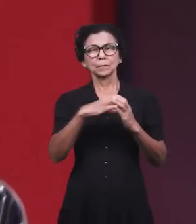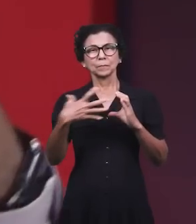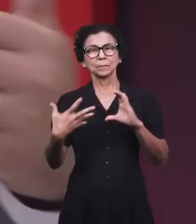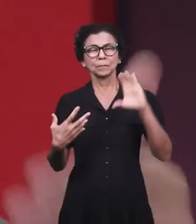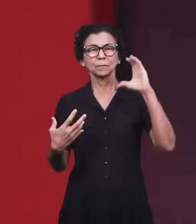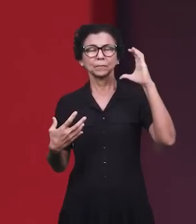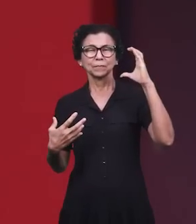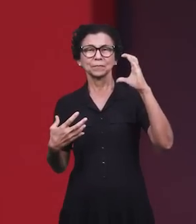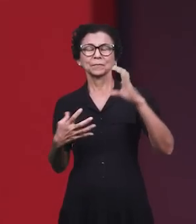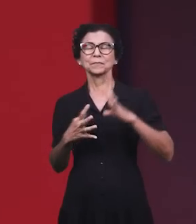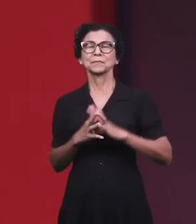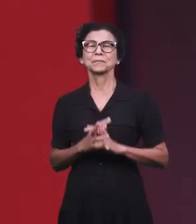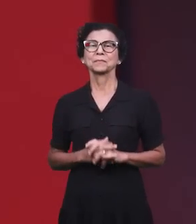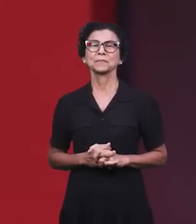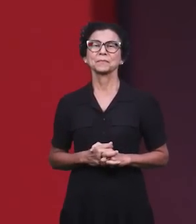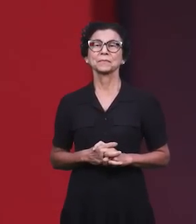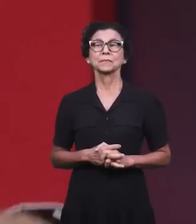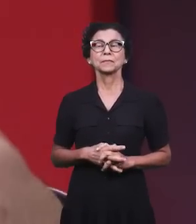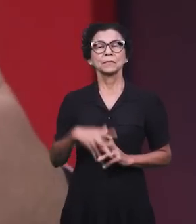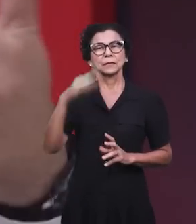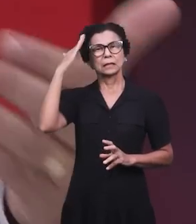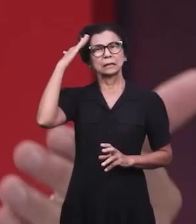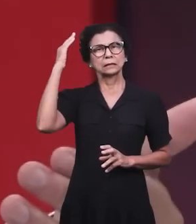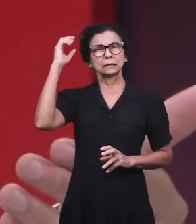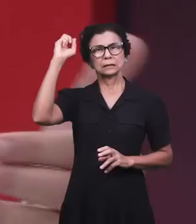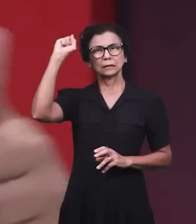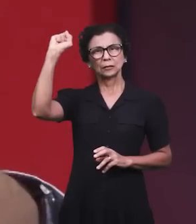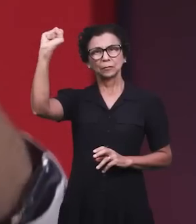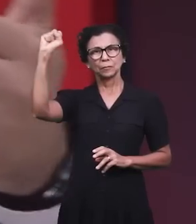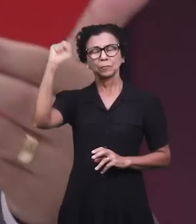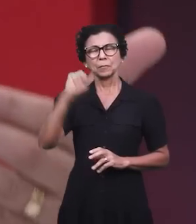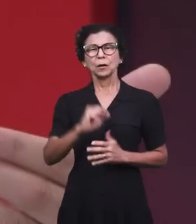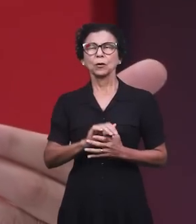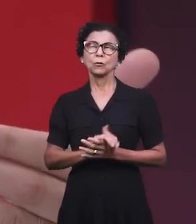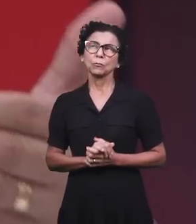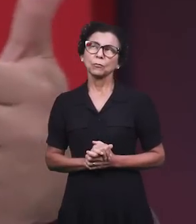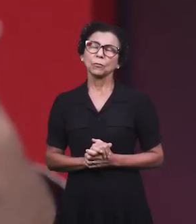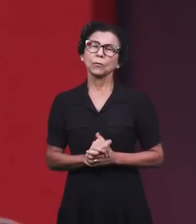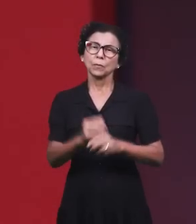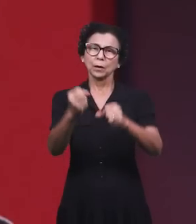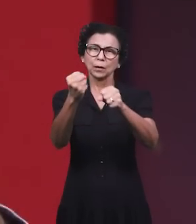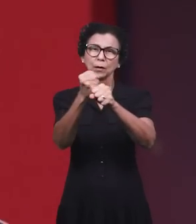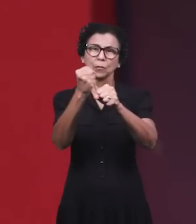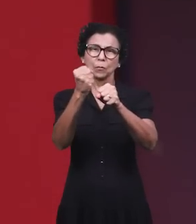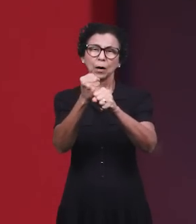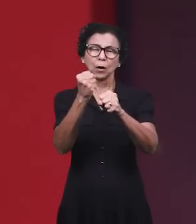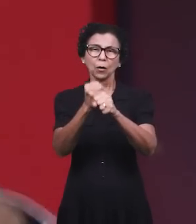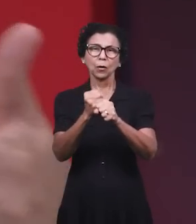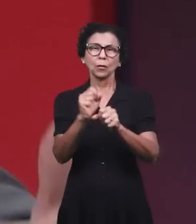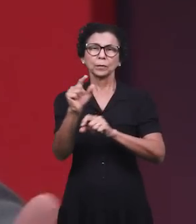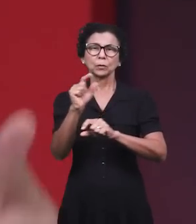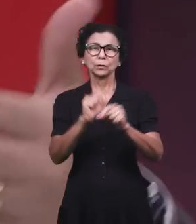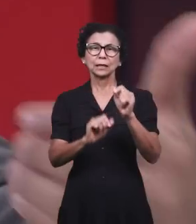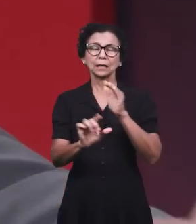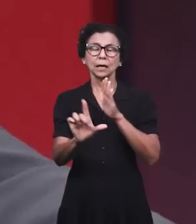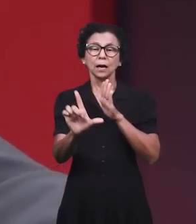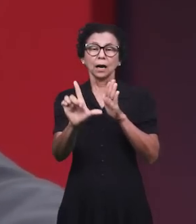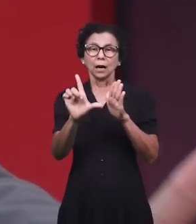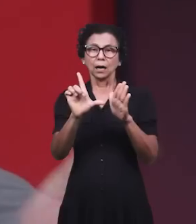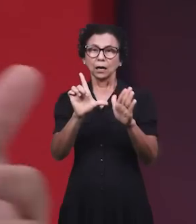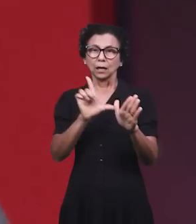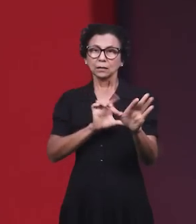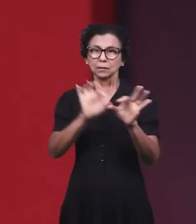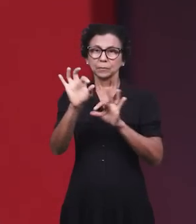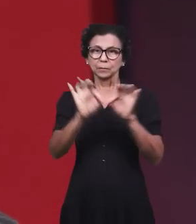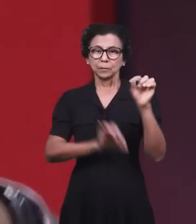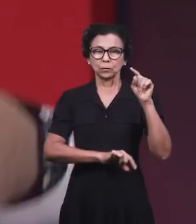uma das primeiras obras pré-fabricadas, né? Pré-fabricação é a parte que você faz todo o material fora